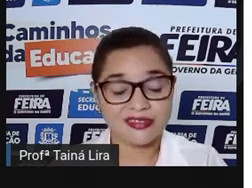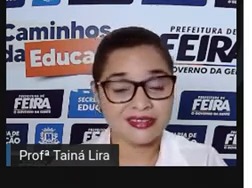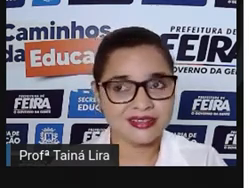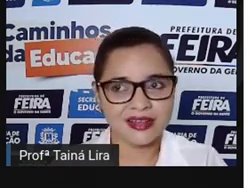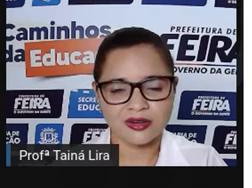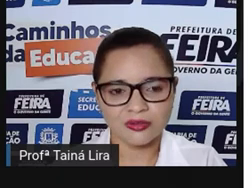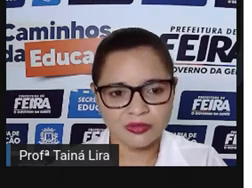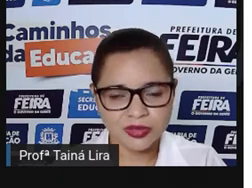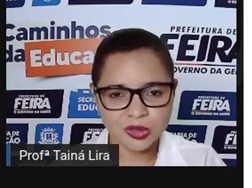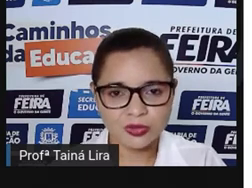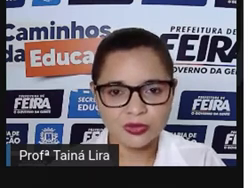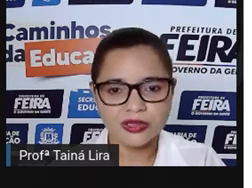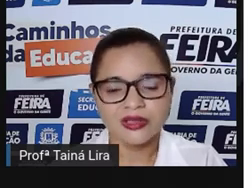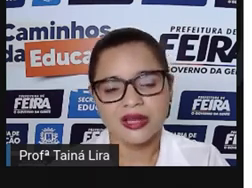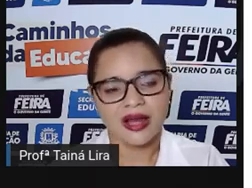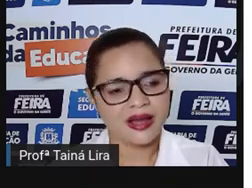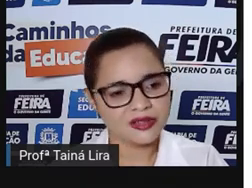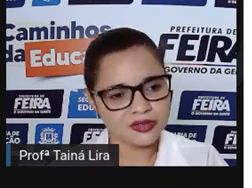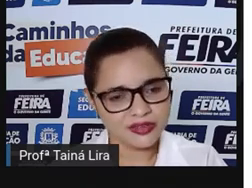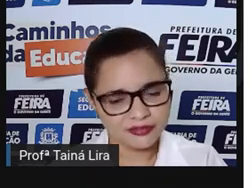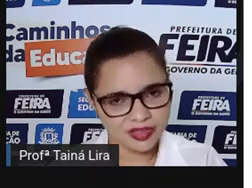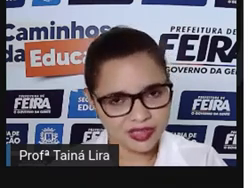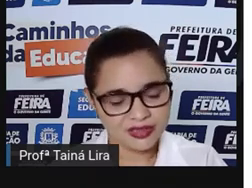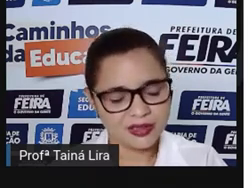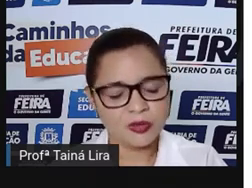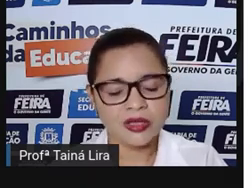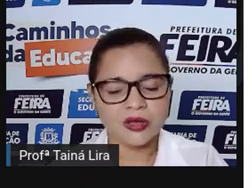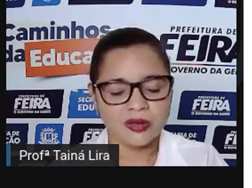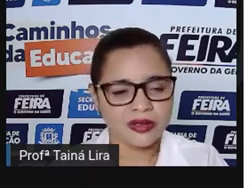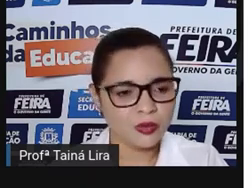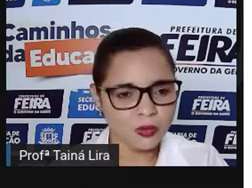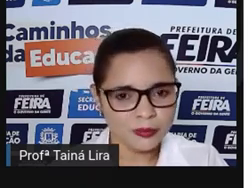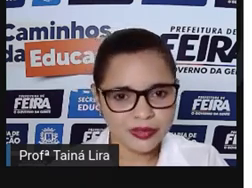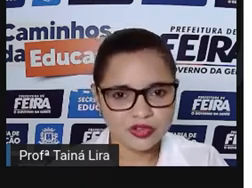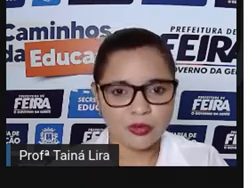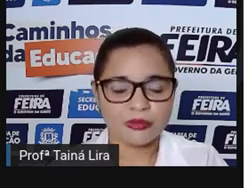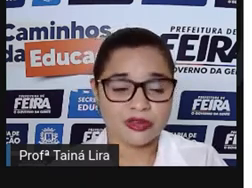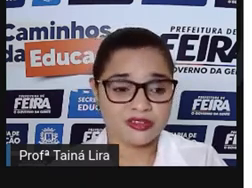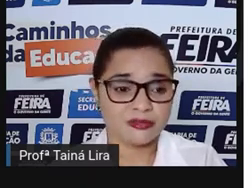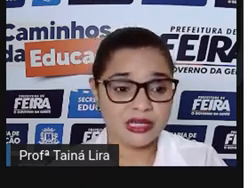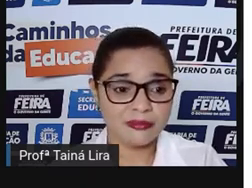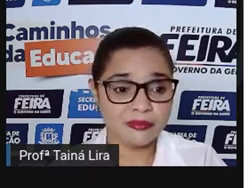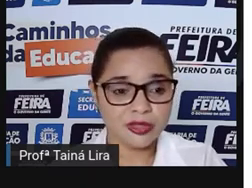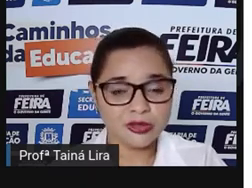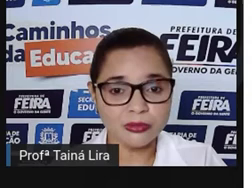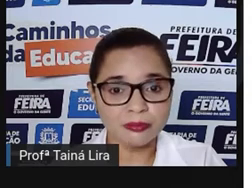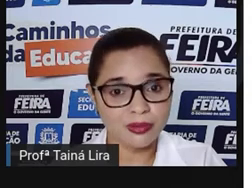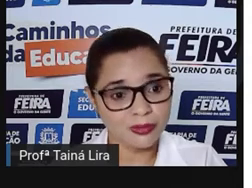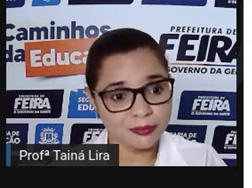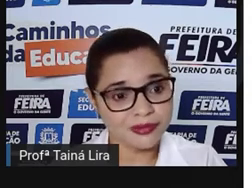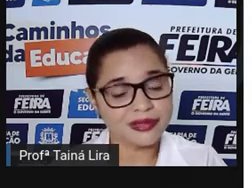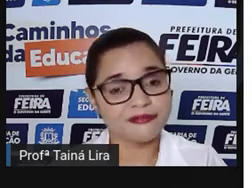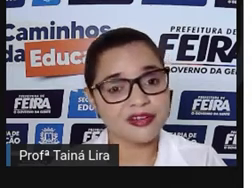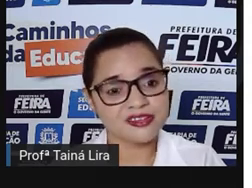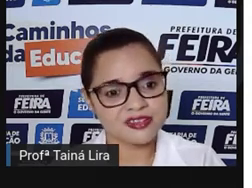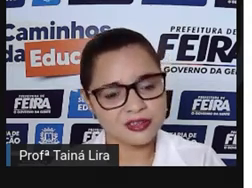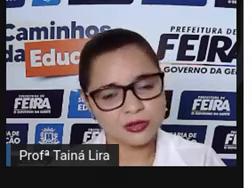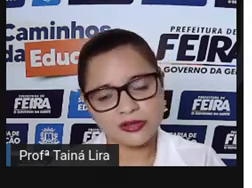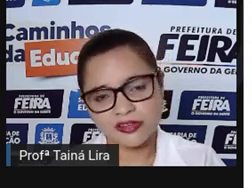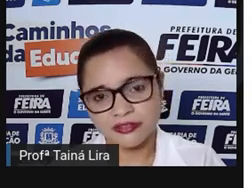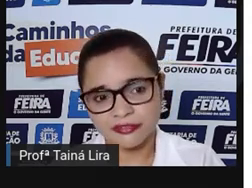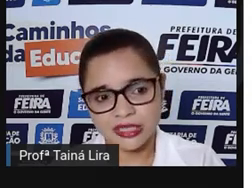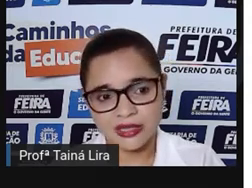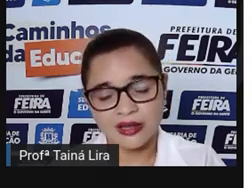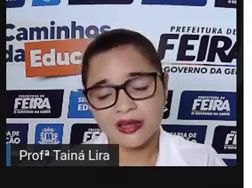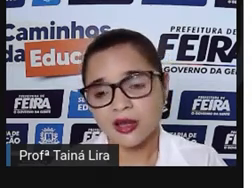né? Facilitaram muito a nossa vida. Então, o meio de comunicação, ele é muito bom, porque ele